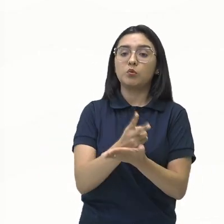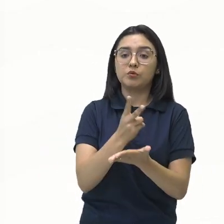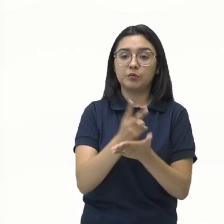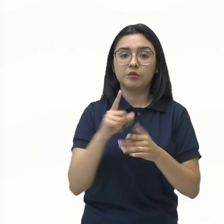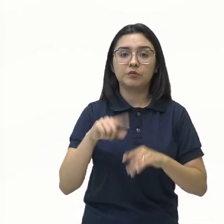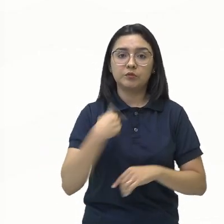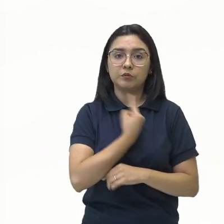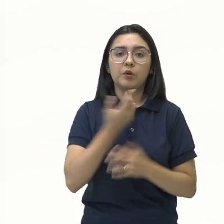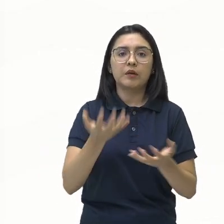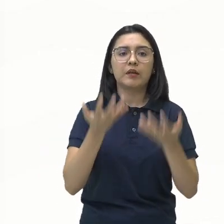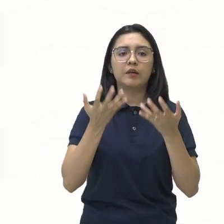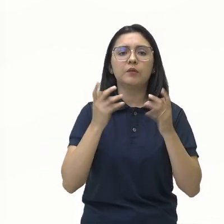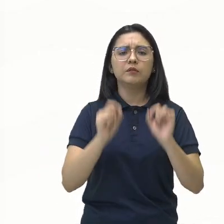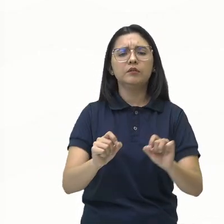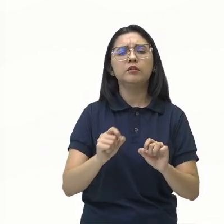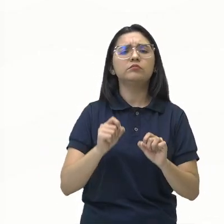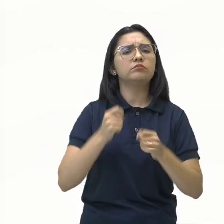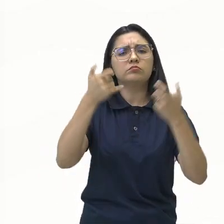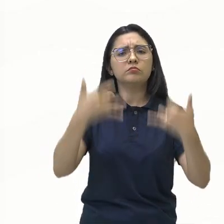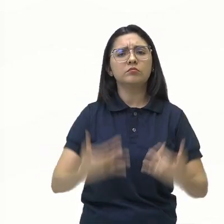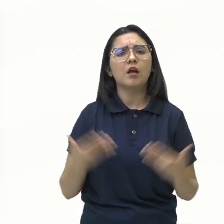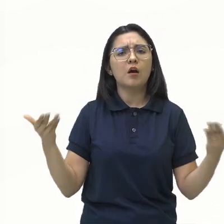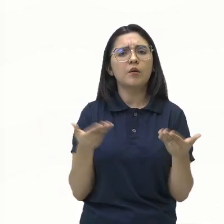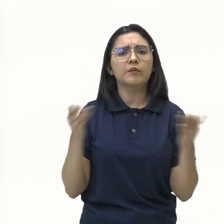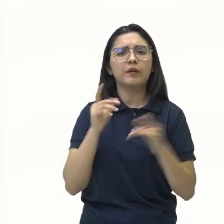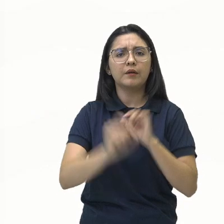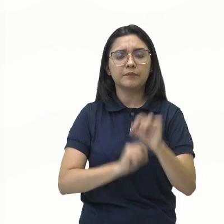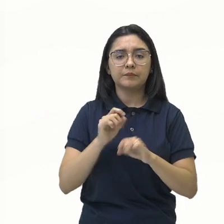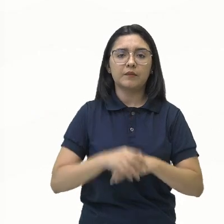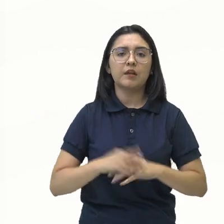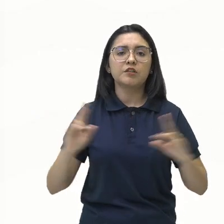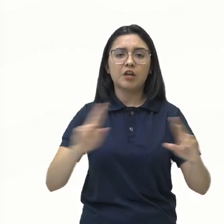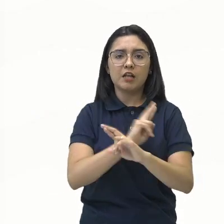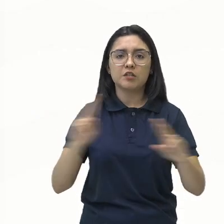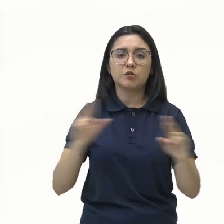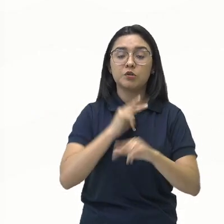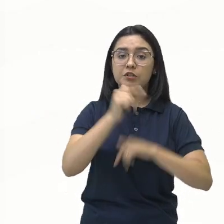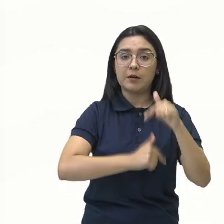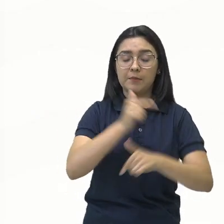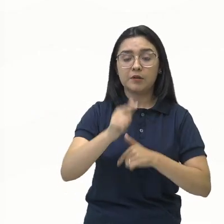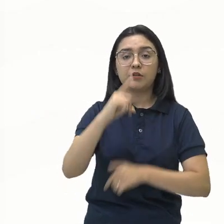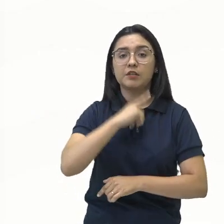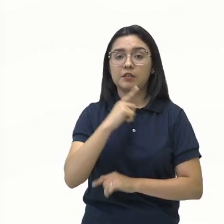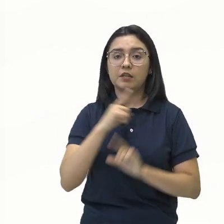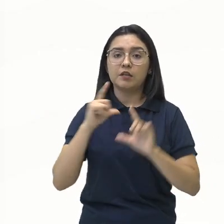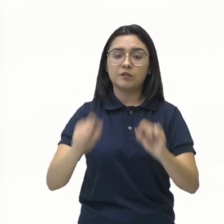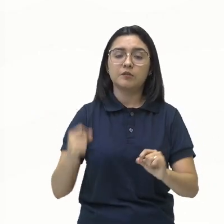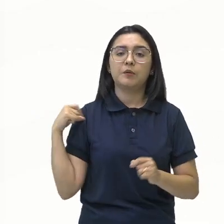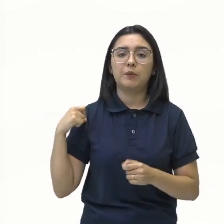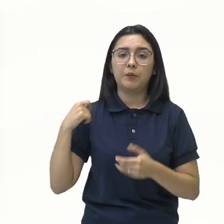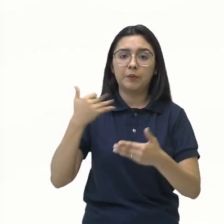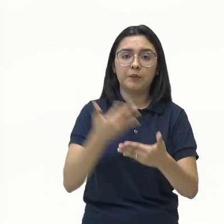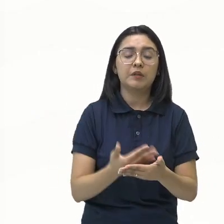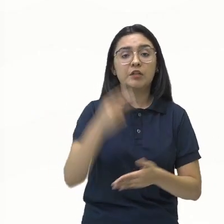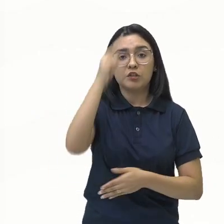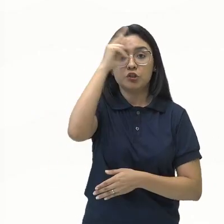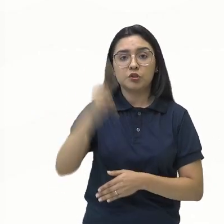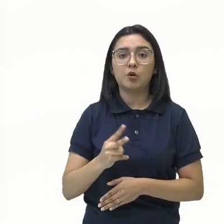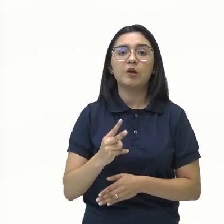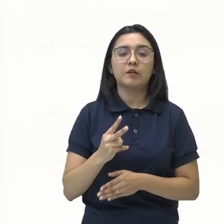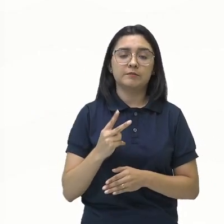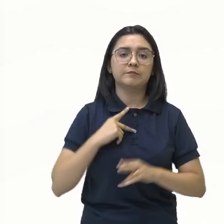continuidade, eu gostaria de tratar com vocês, neste momento, das relações de trabalho que nós tivemos ao longo da história